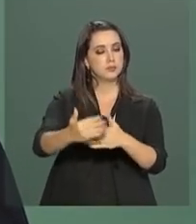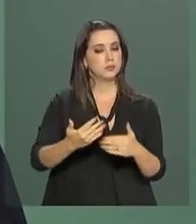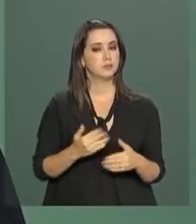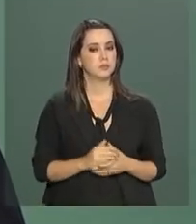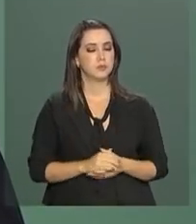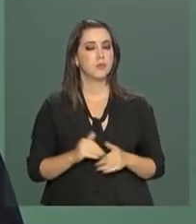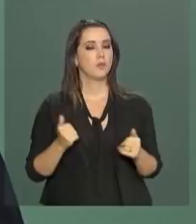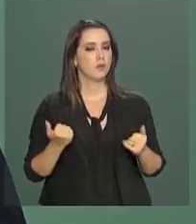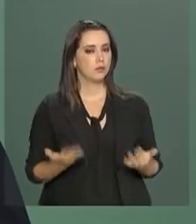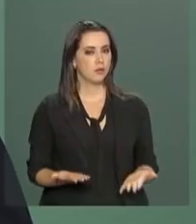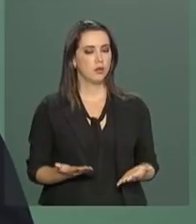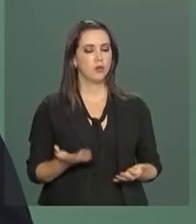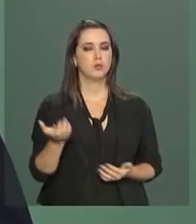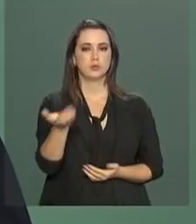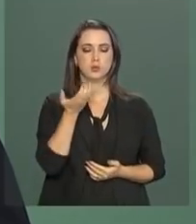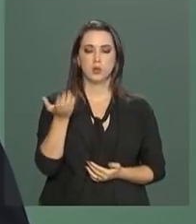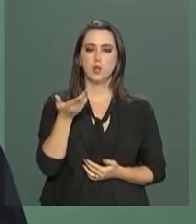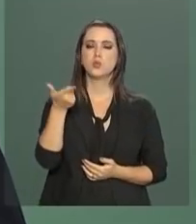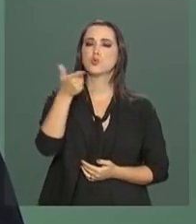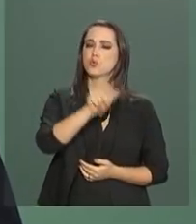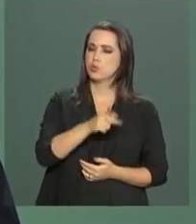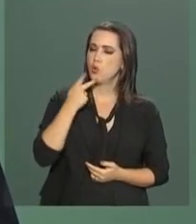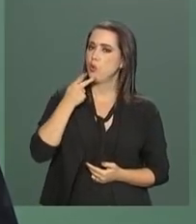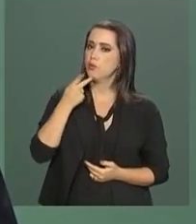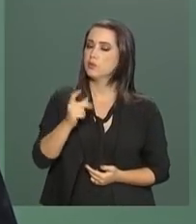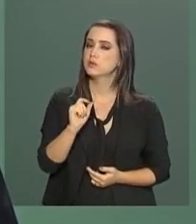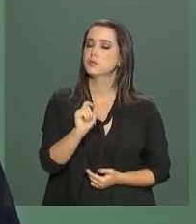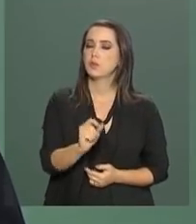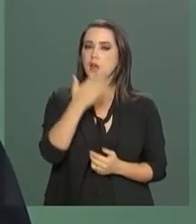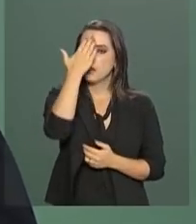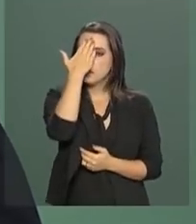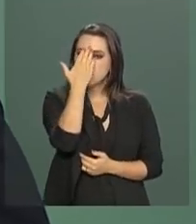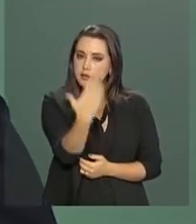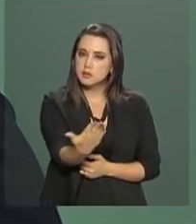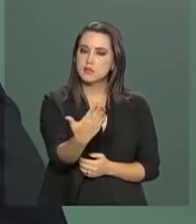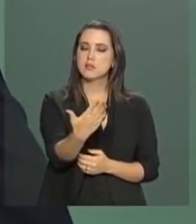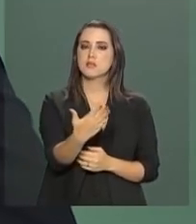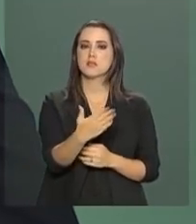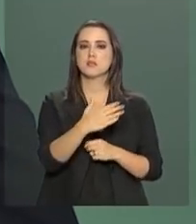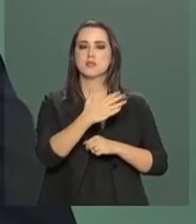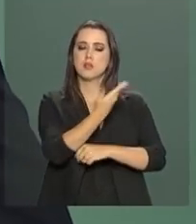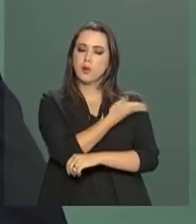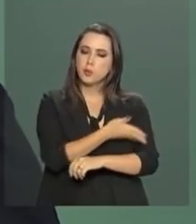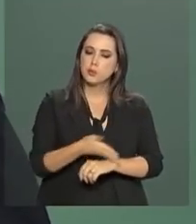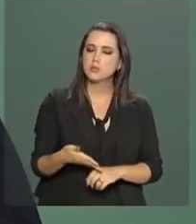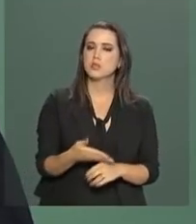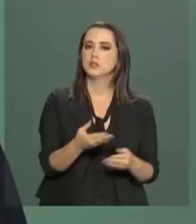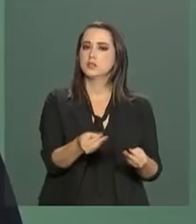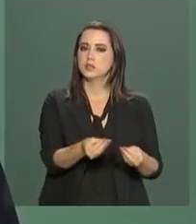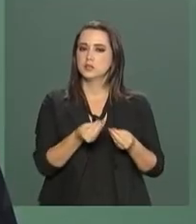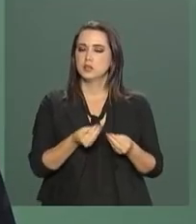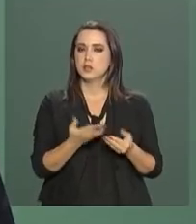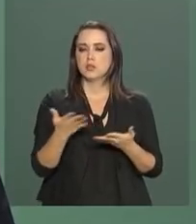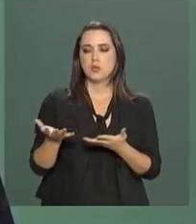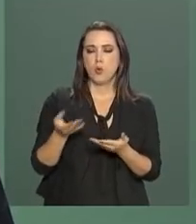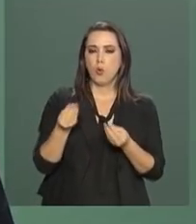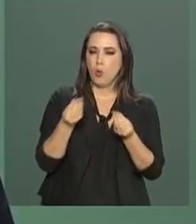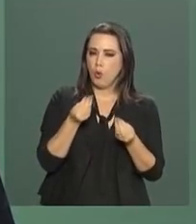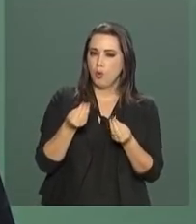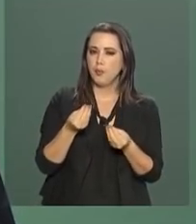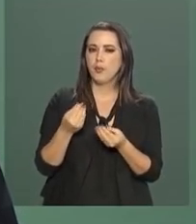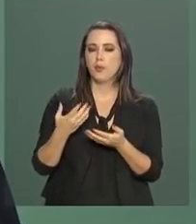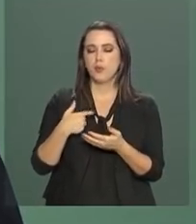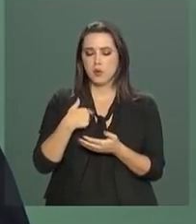assim sendo aquela depois mais uma vez agradecer a gentileza a cortesia à forma como